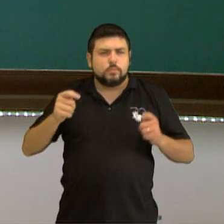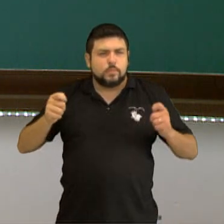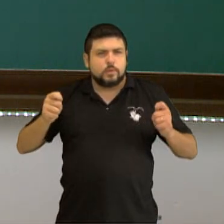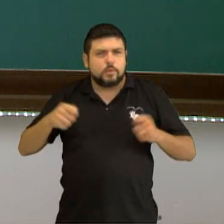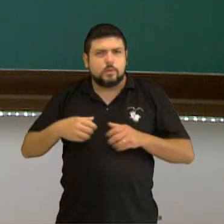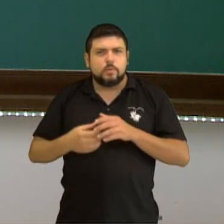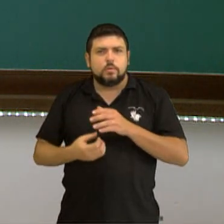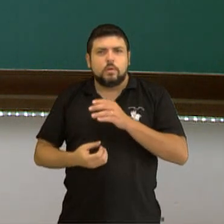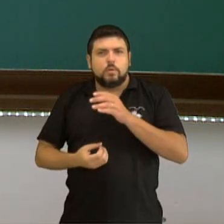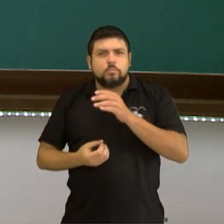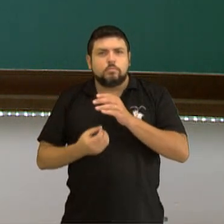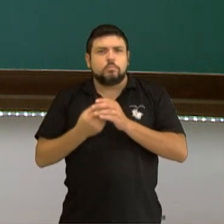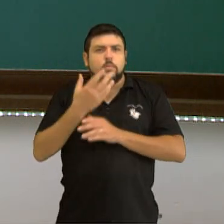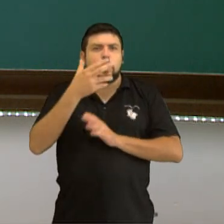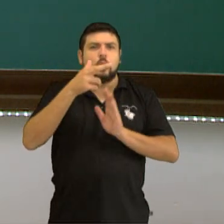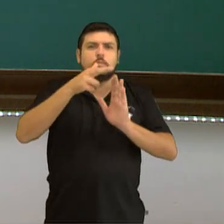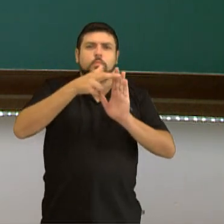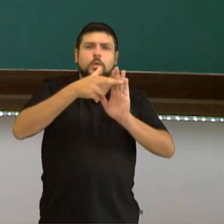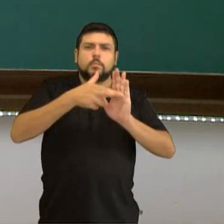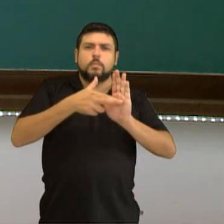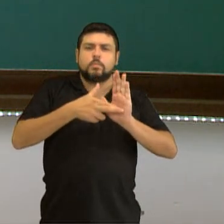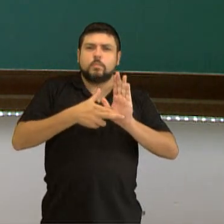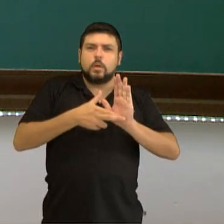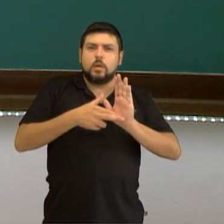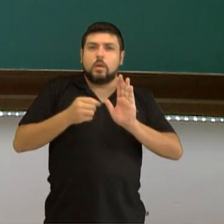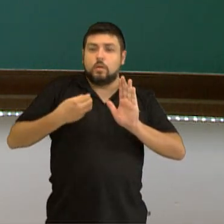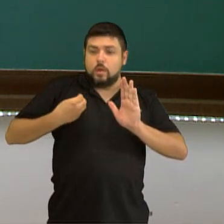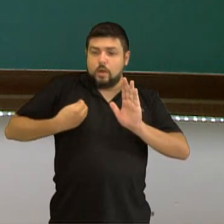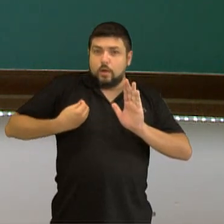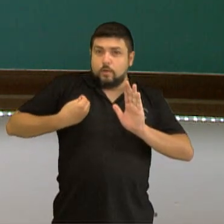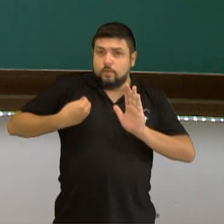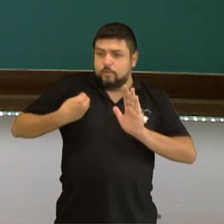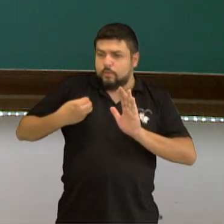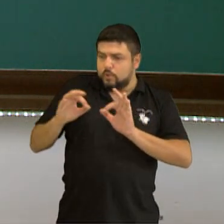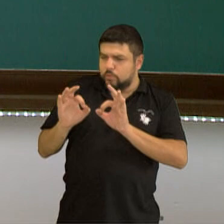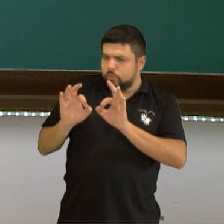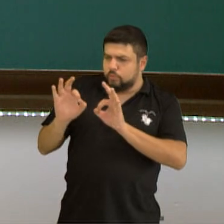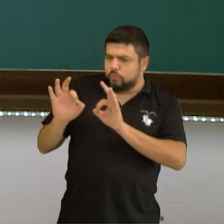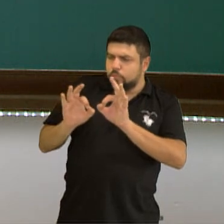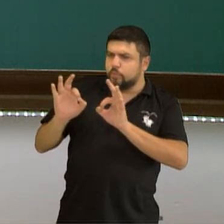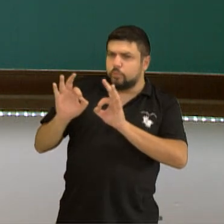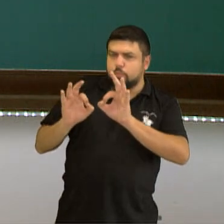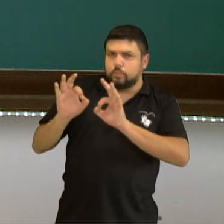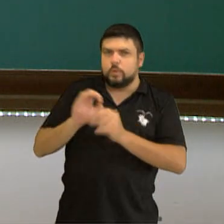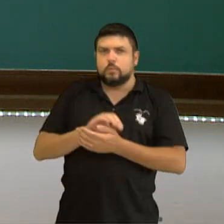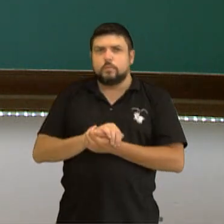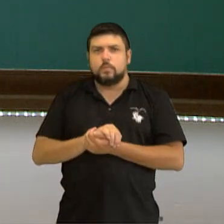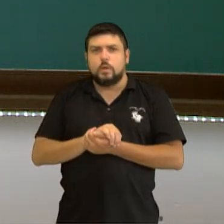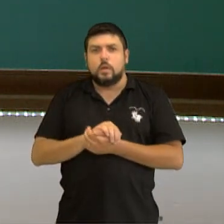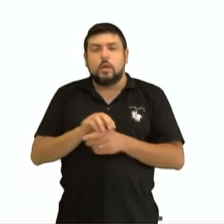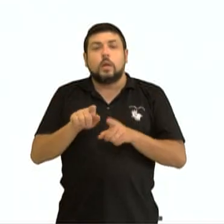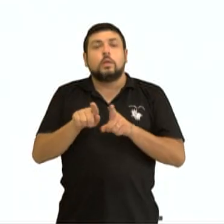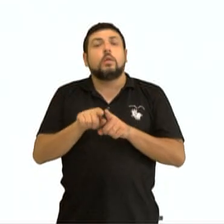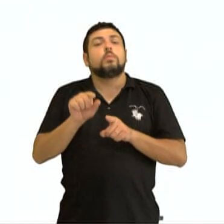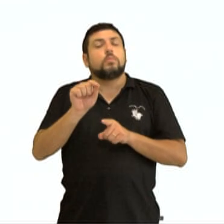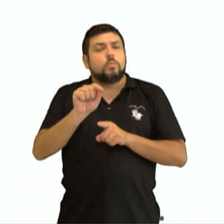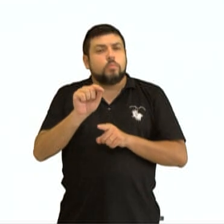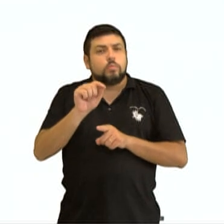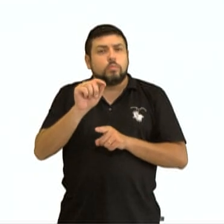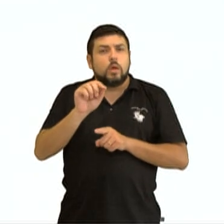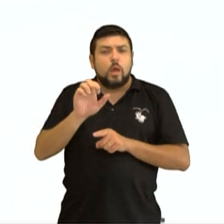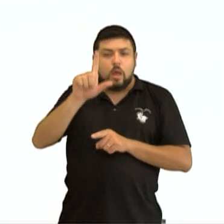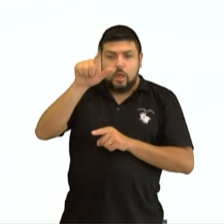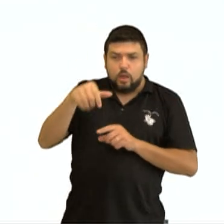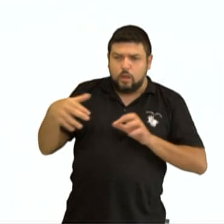de organizar o modo de vida dos indivíduos. Também faz menção a tudo que está vinculado ao Estado,